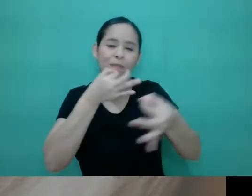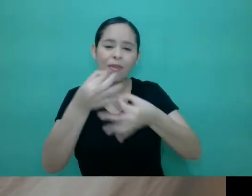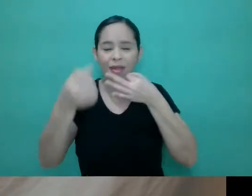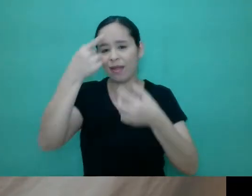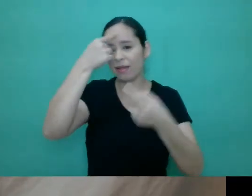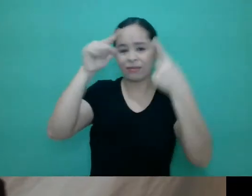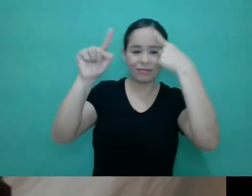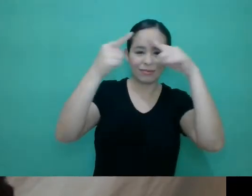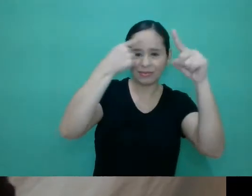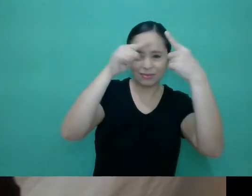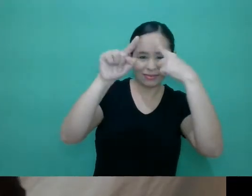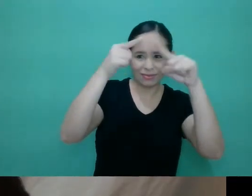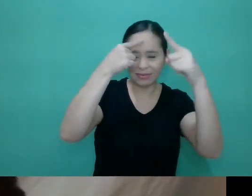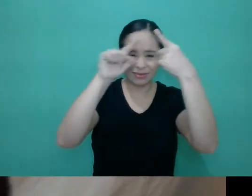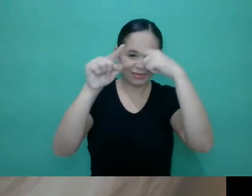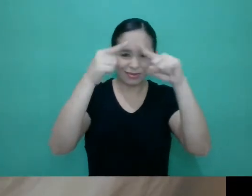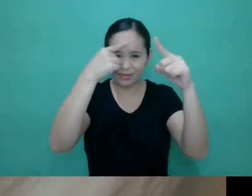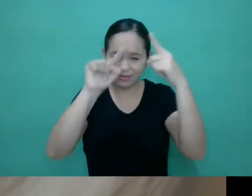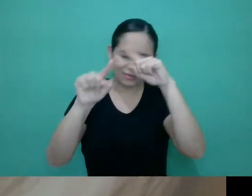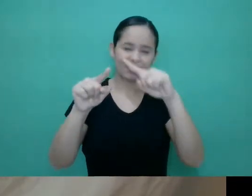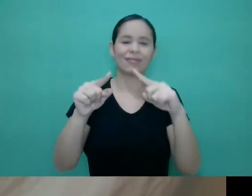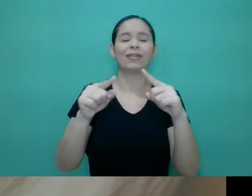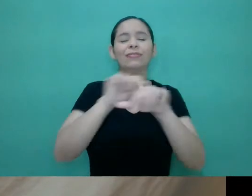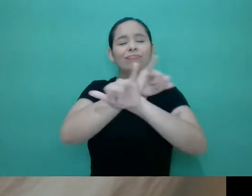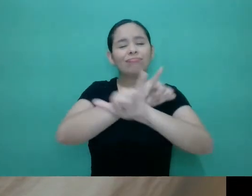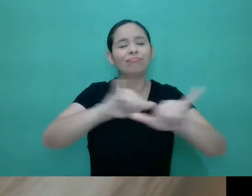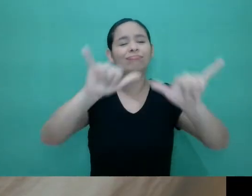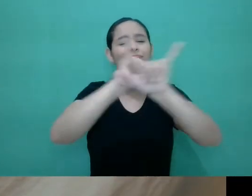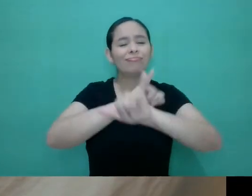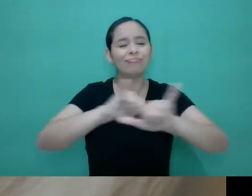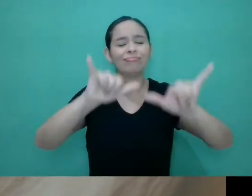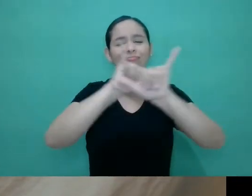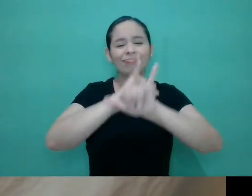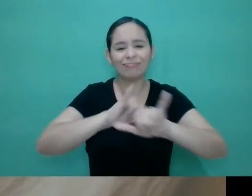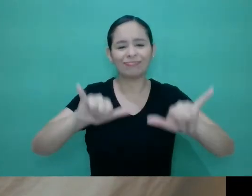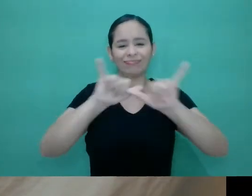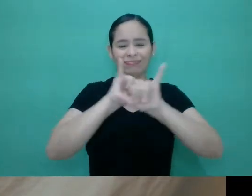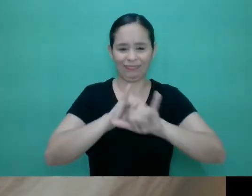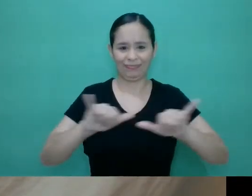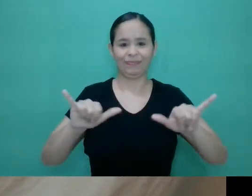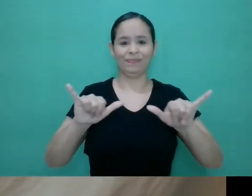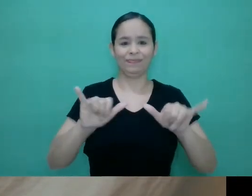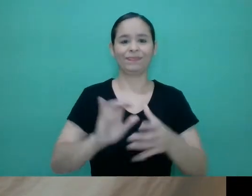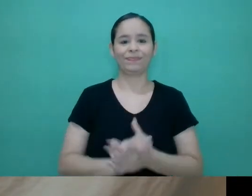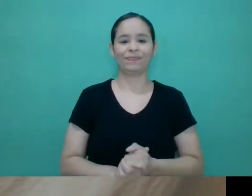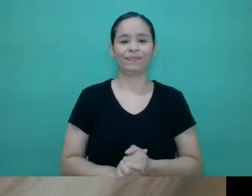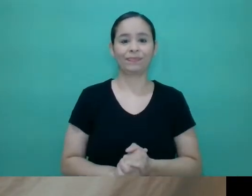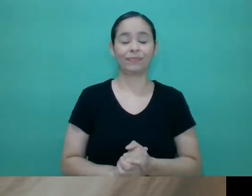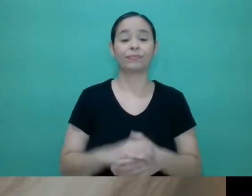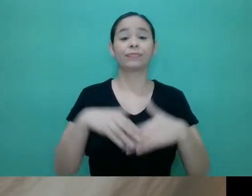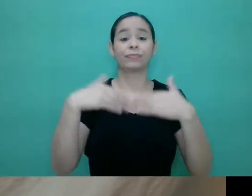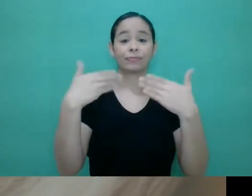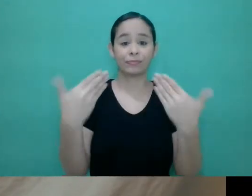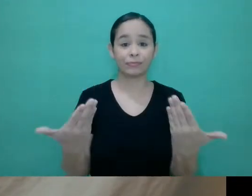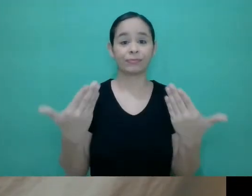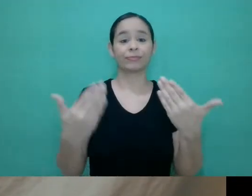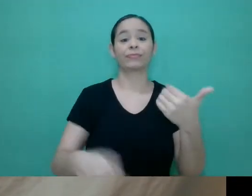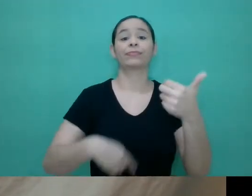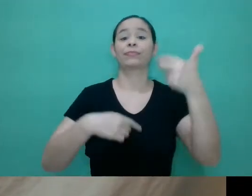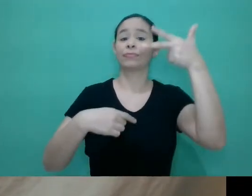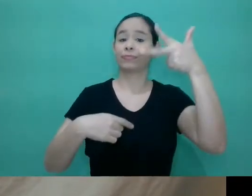ideias que estão sendo colocadas e difundidas ali dentro desse ensaio. E um terceiro